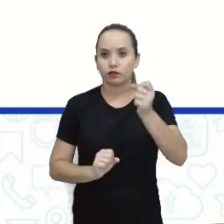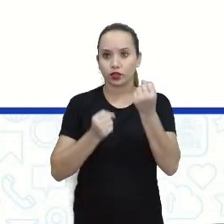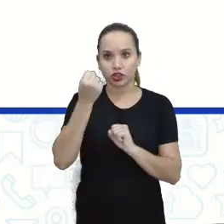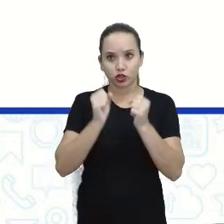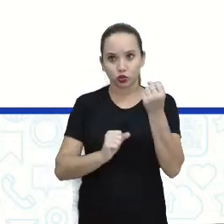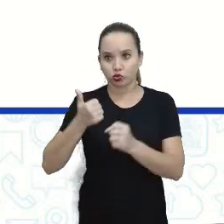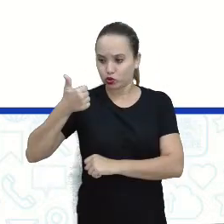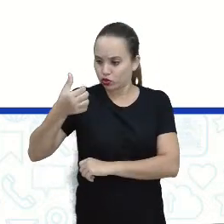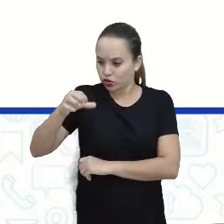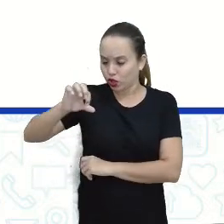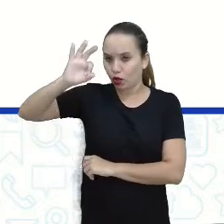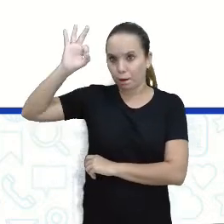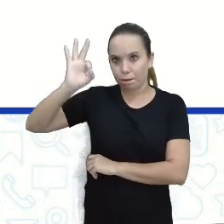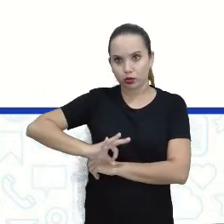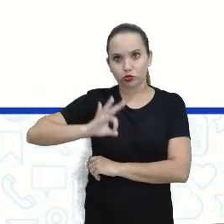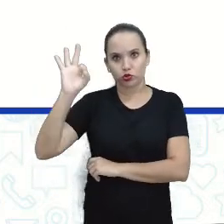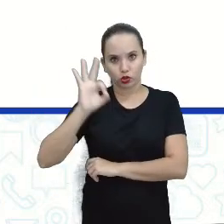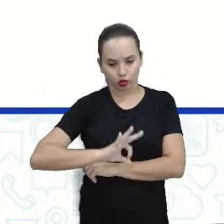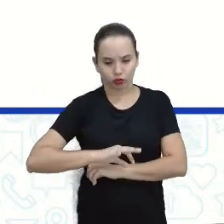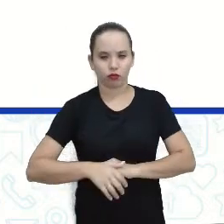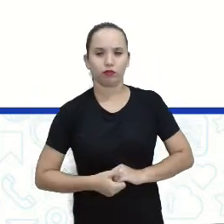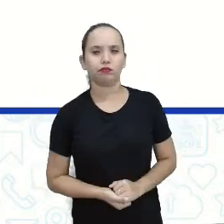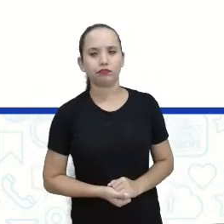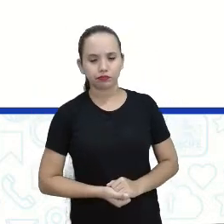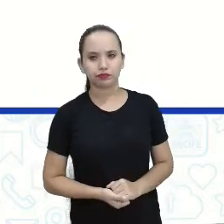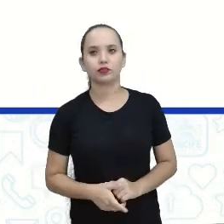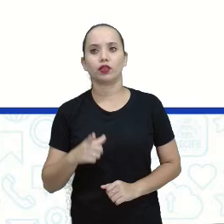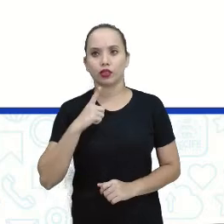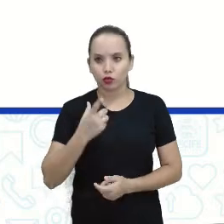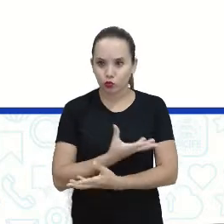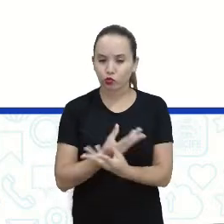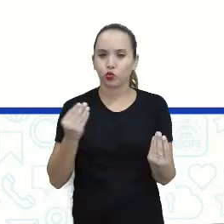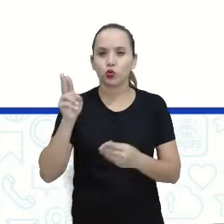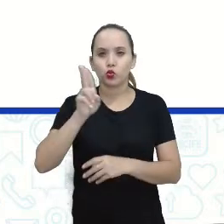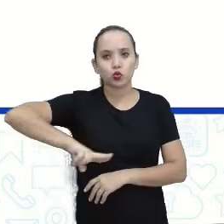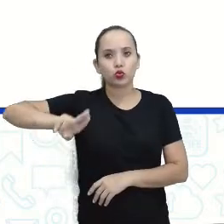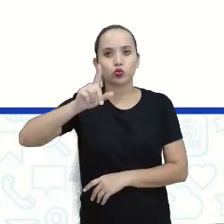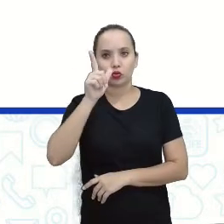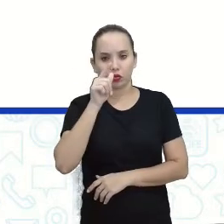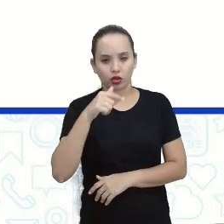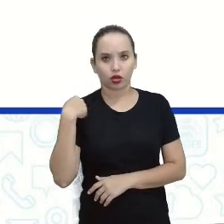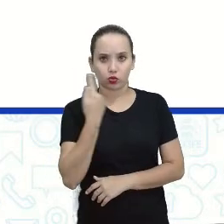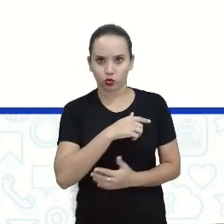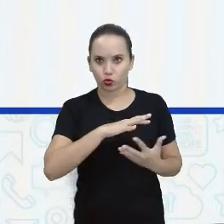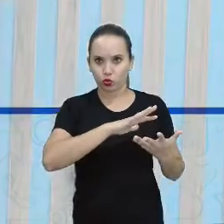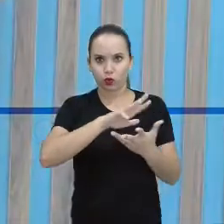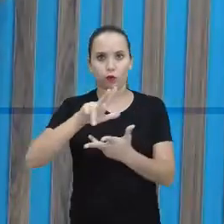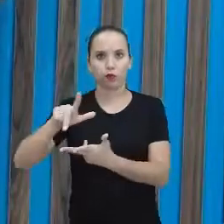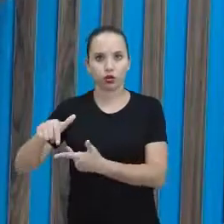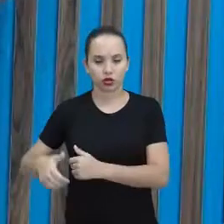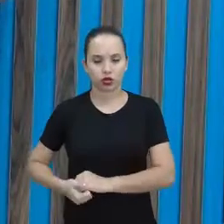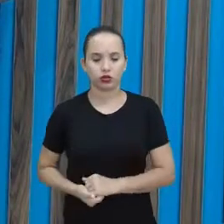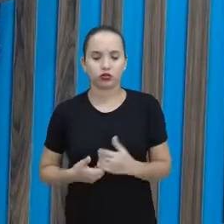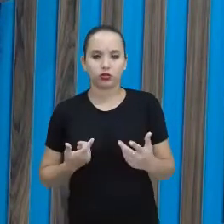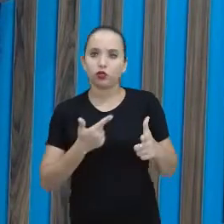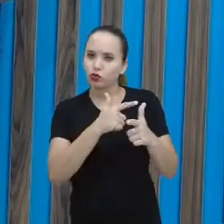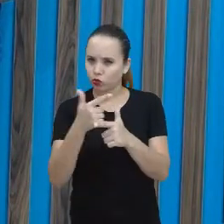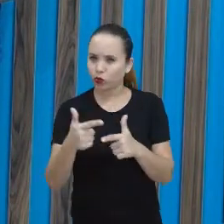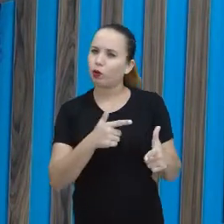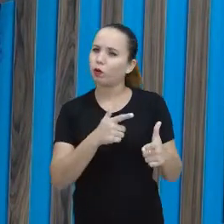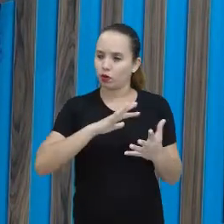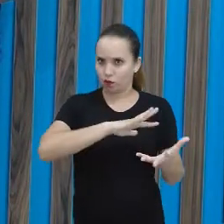utilizam 19% desse consumo de água aí no nosso planeta, né? Então, essa crise no